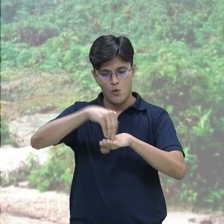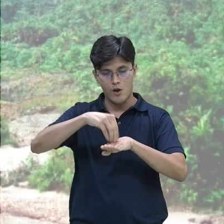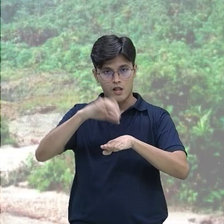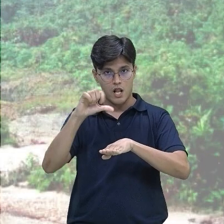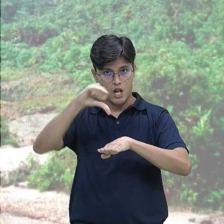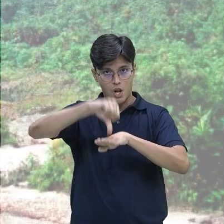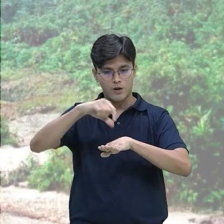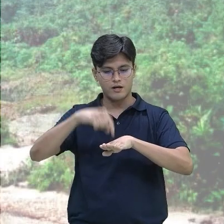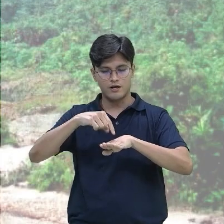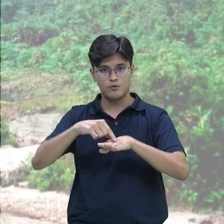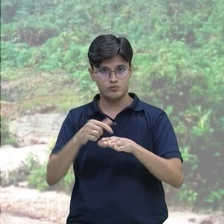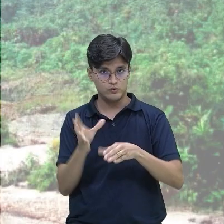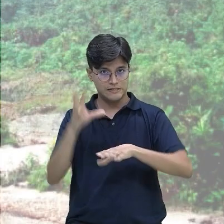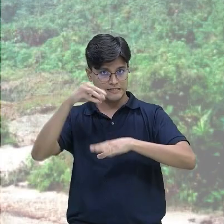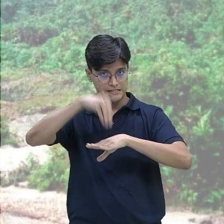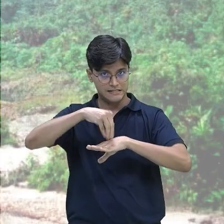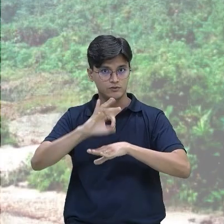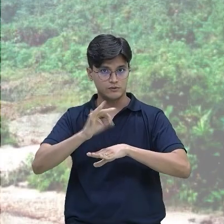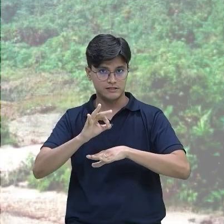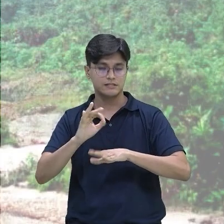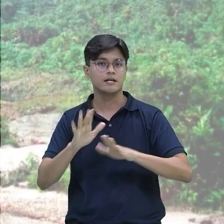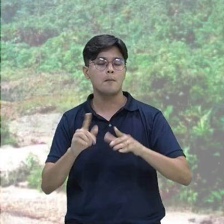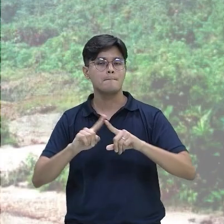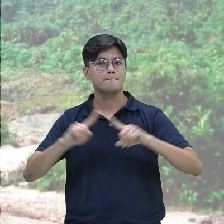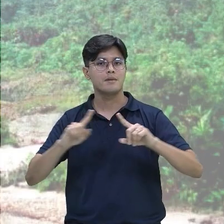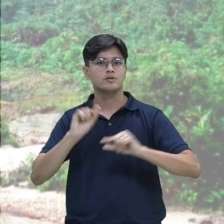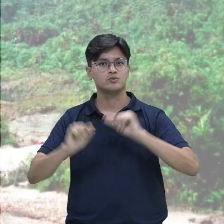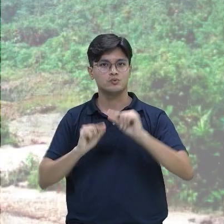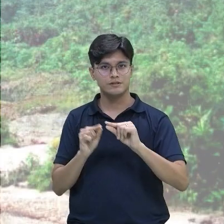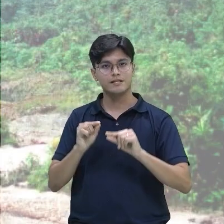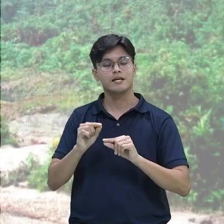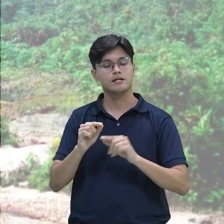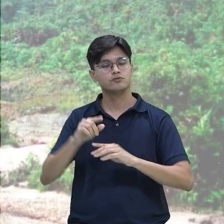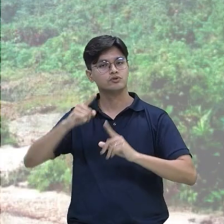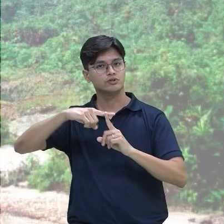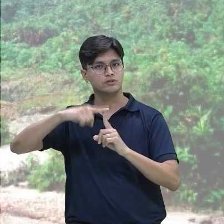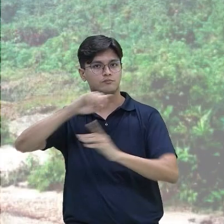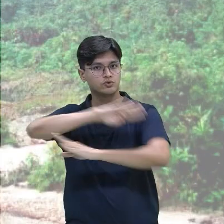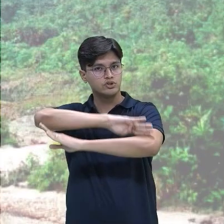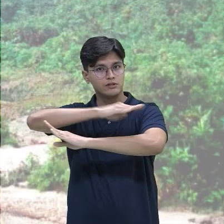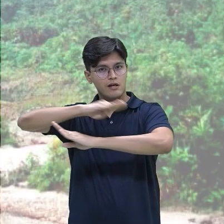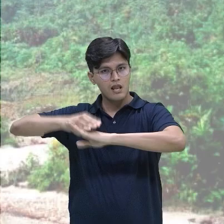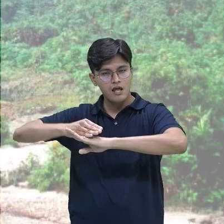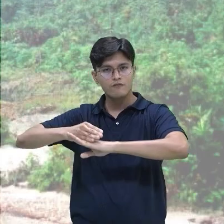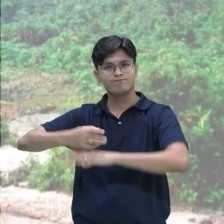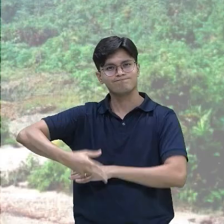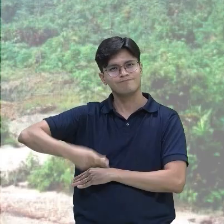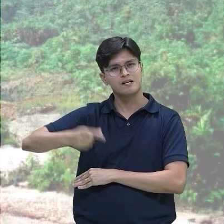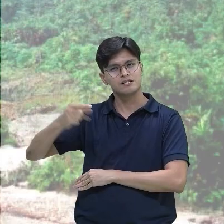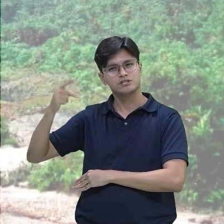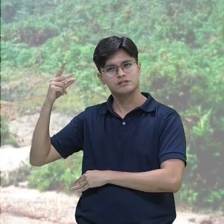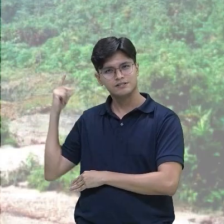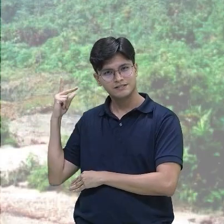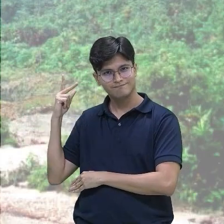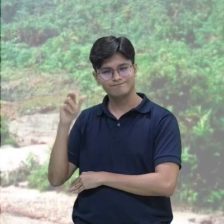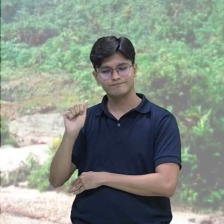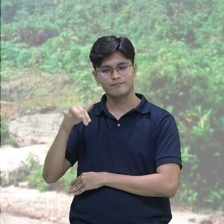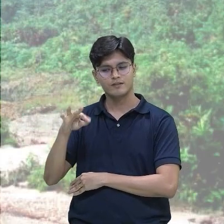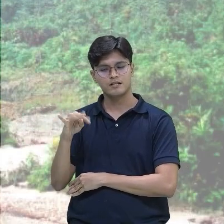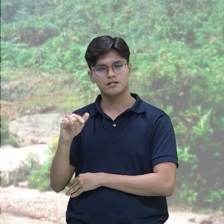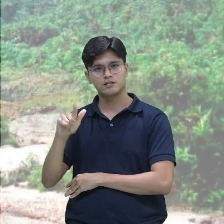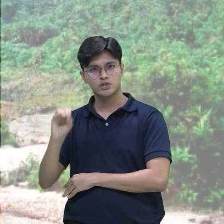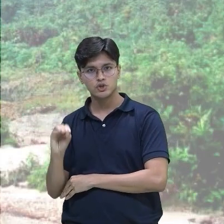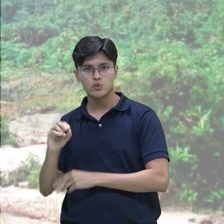Porque vai sofrer ali desgastes ao longo de milhões de anos, através de